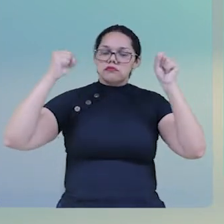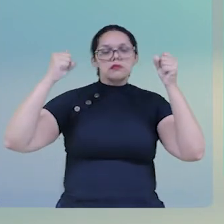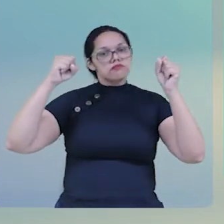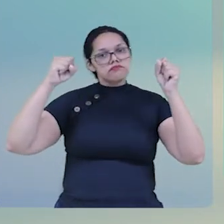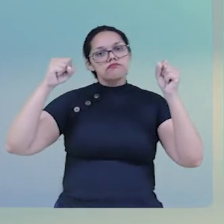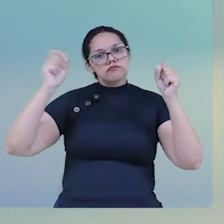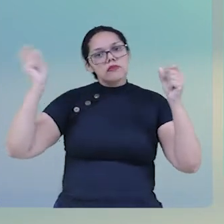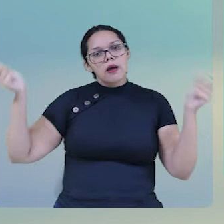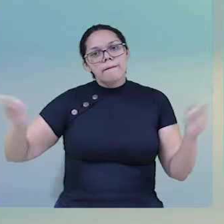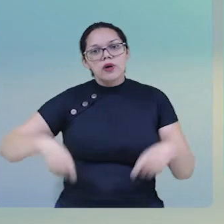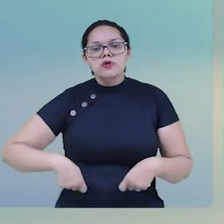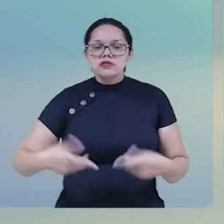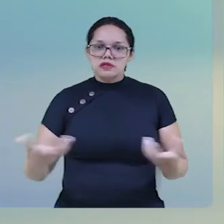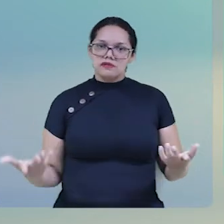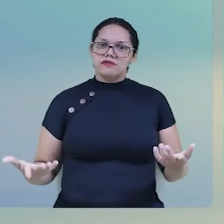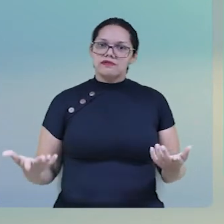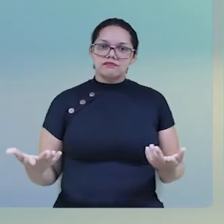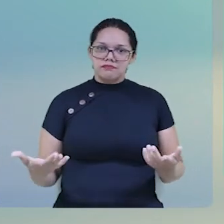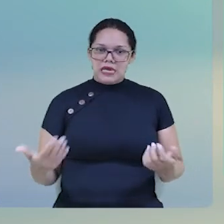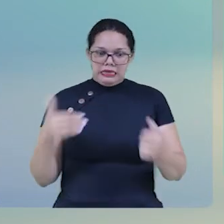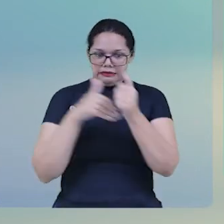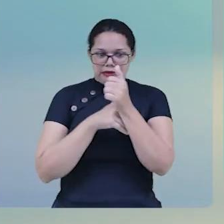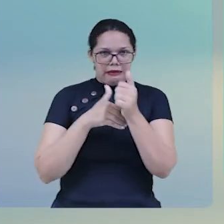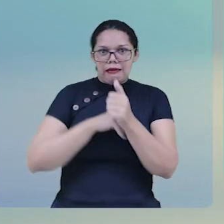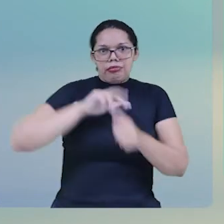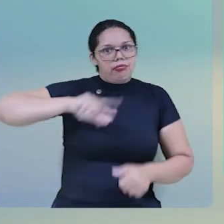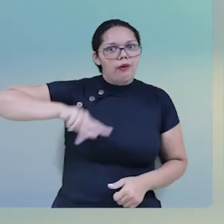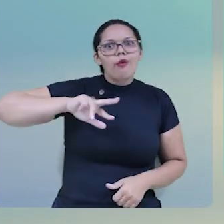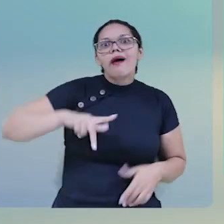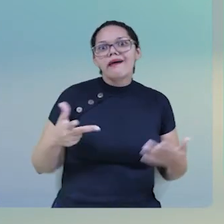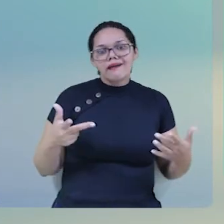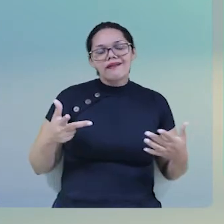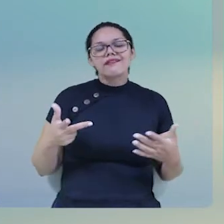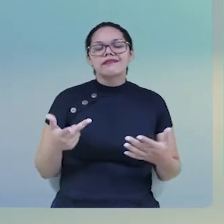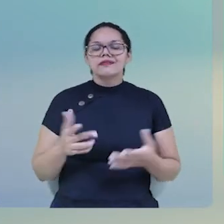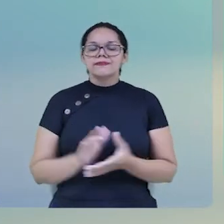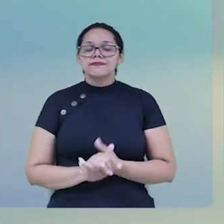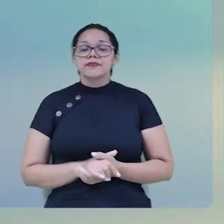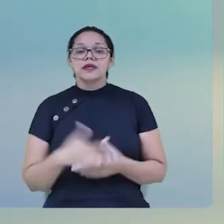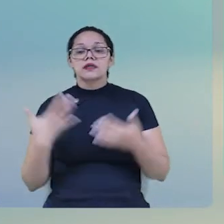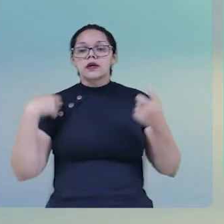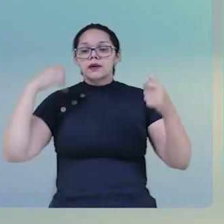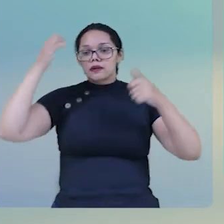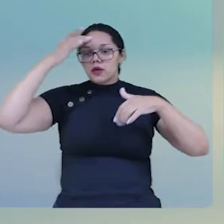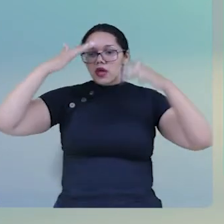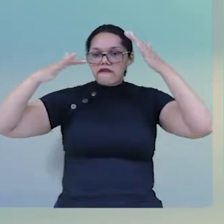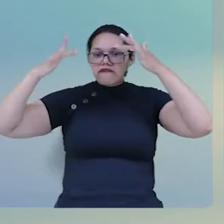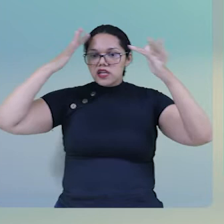fazendo atividade física. Não tem segredo, ok? Para a gente refletir,